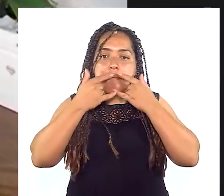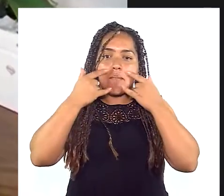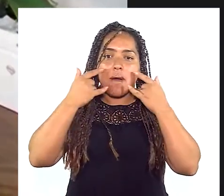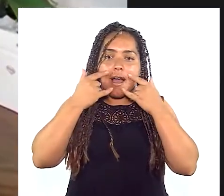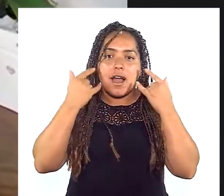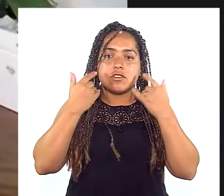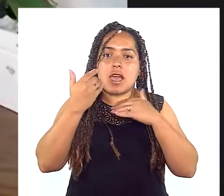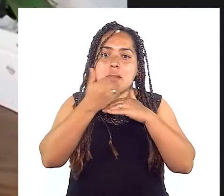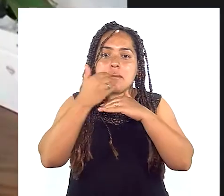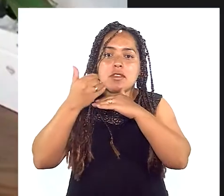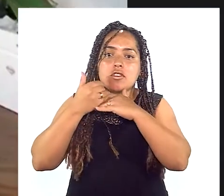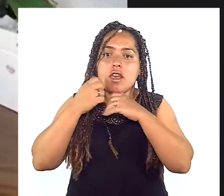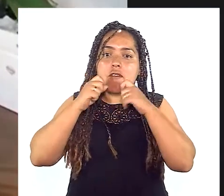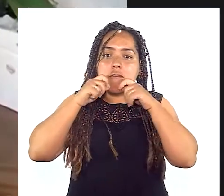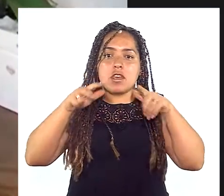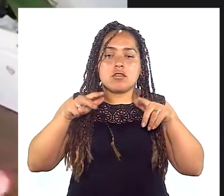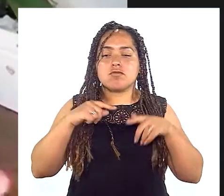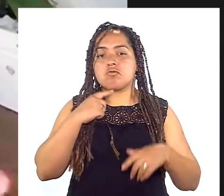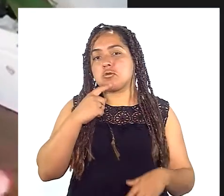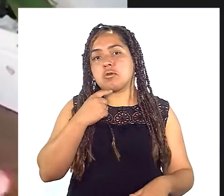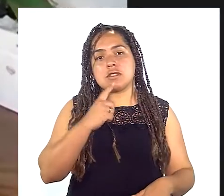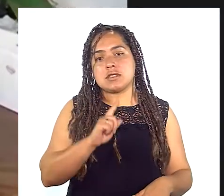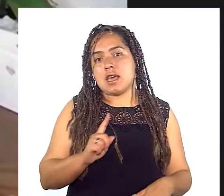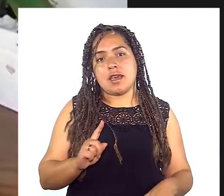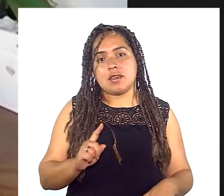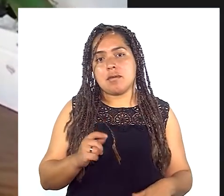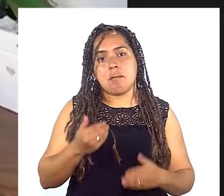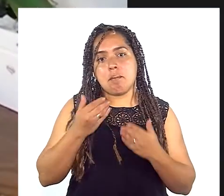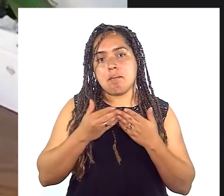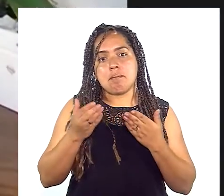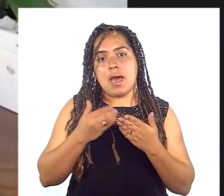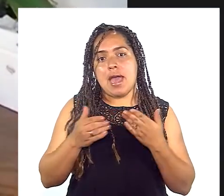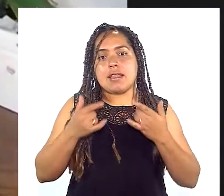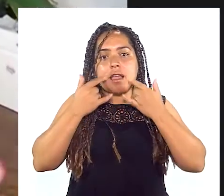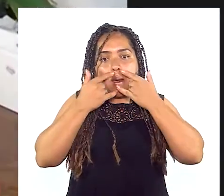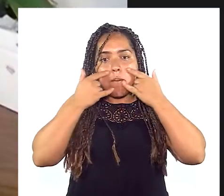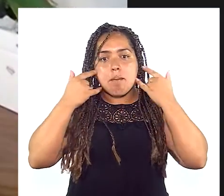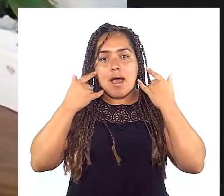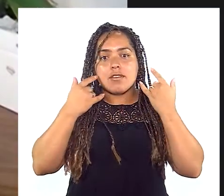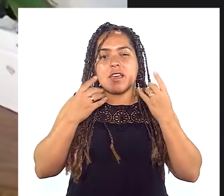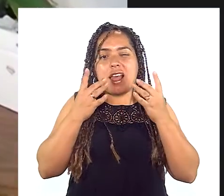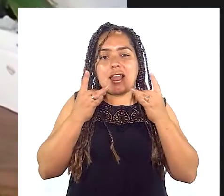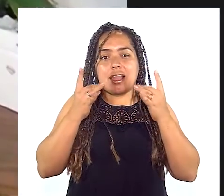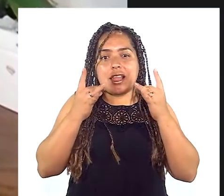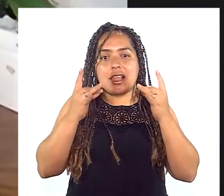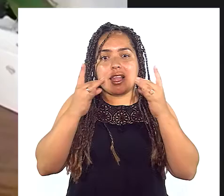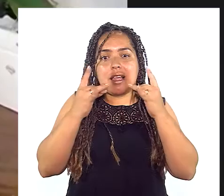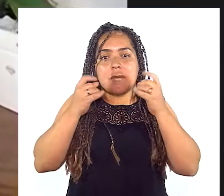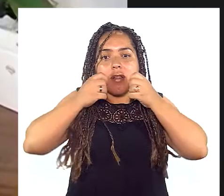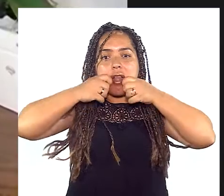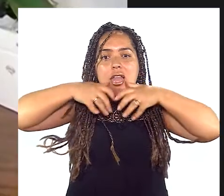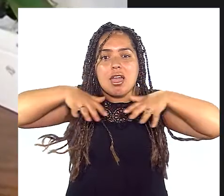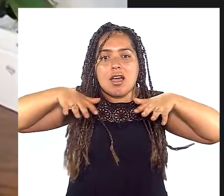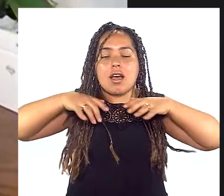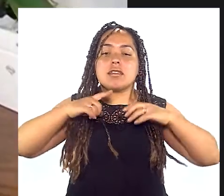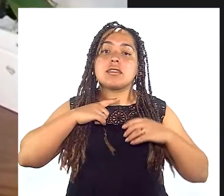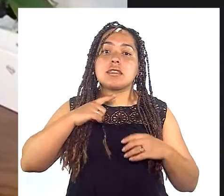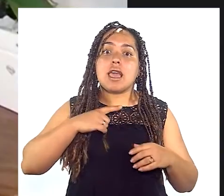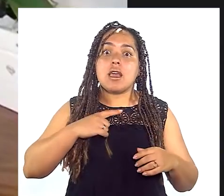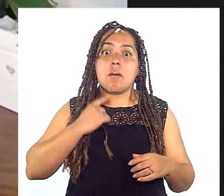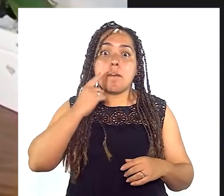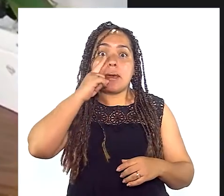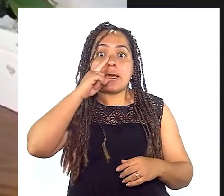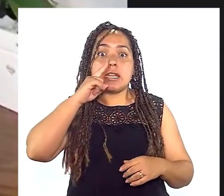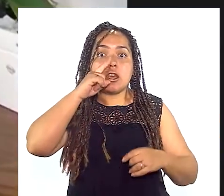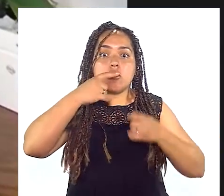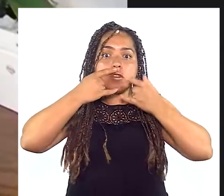de filtrar, né, de impedir a permanência do vírus, vai perder eficácia com essa máscara úmida, e sem falar que também